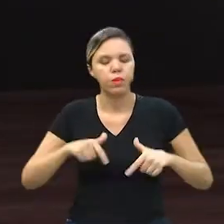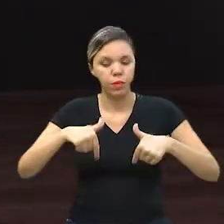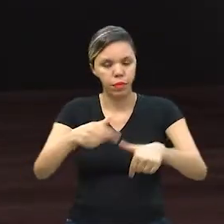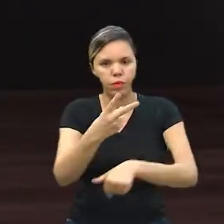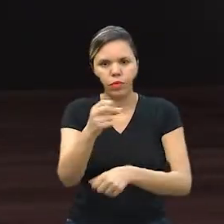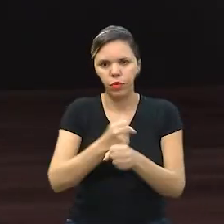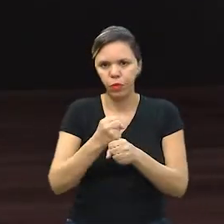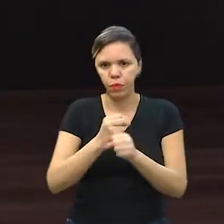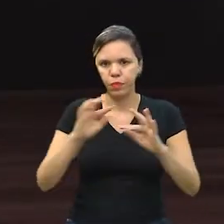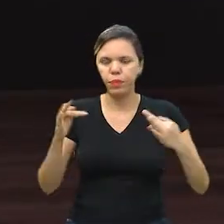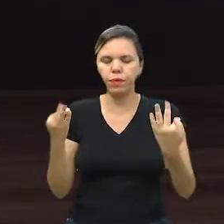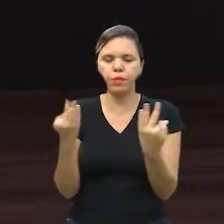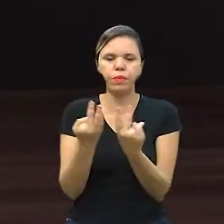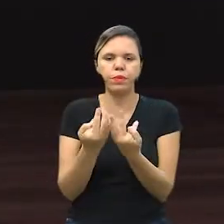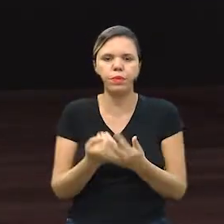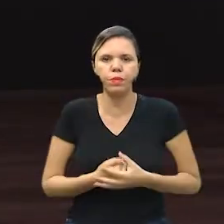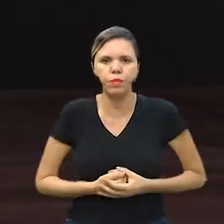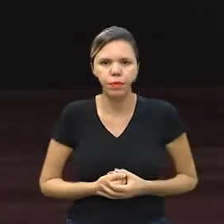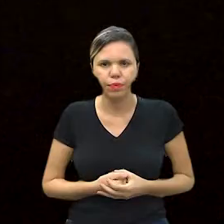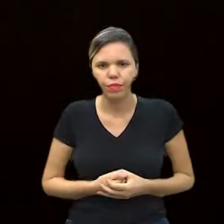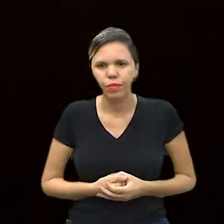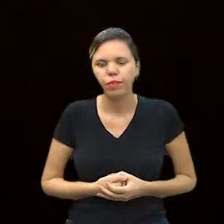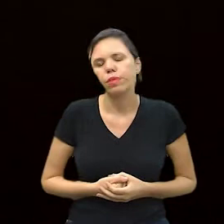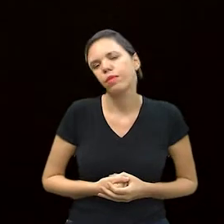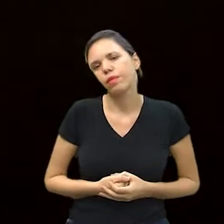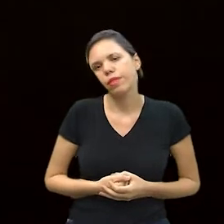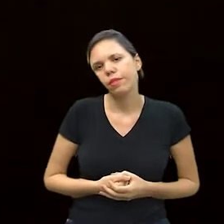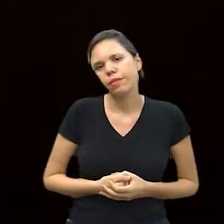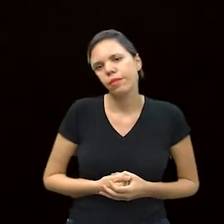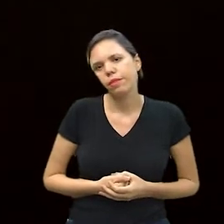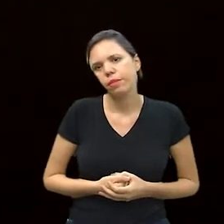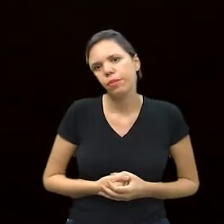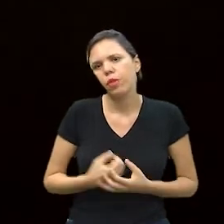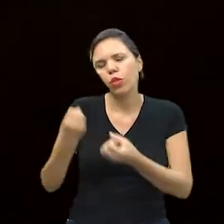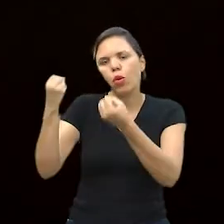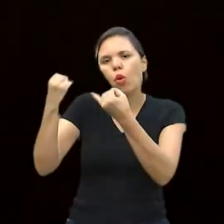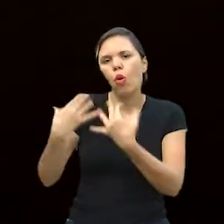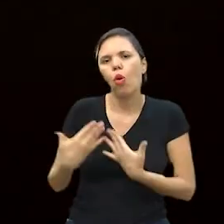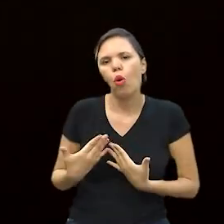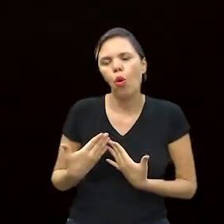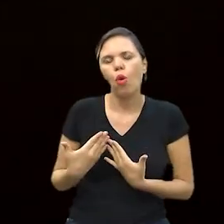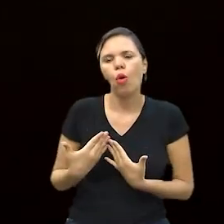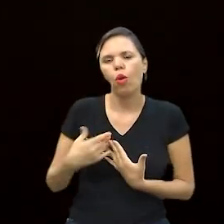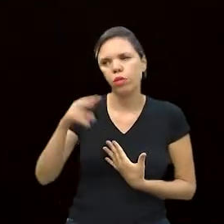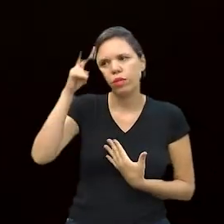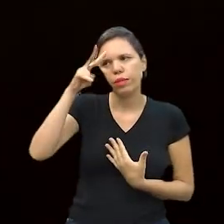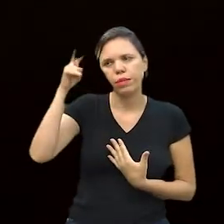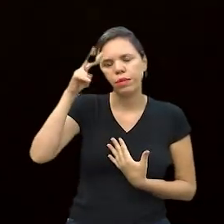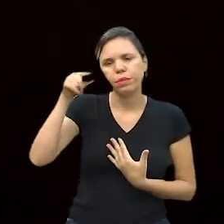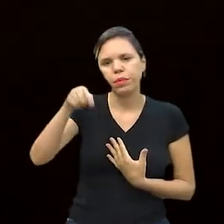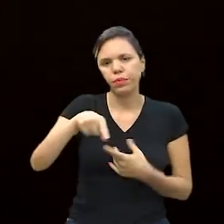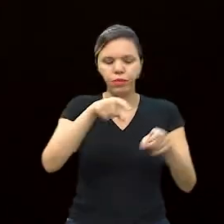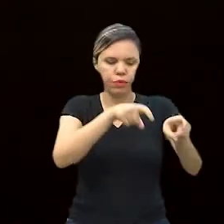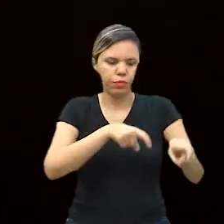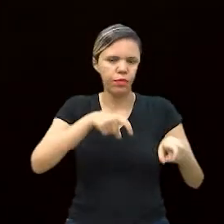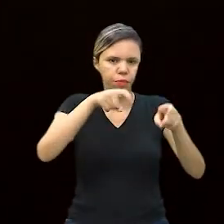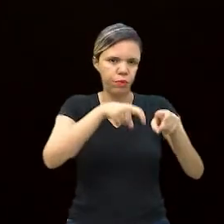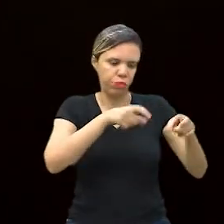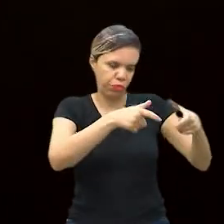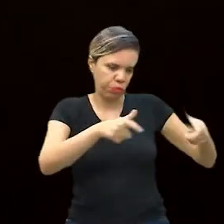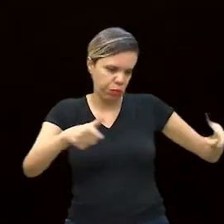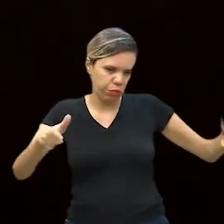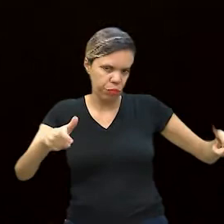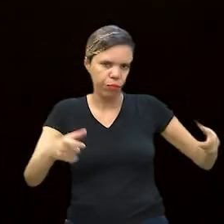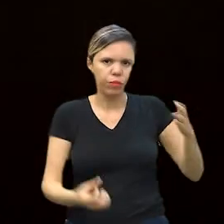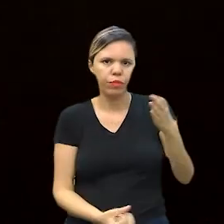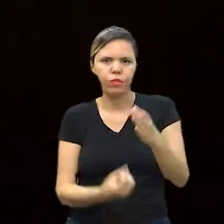há 20 anos com a família. Ô Júlio, conta para mim essa história desse sítio